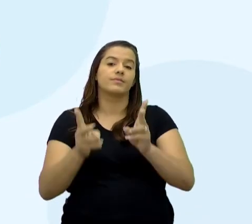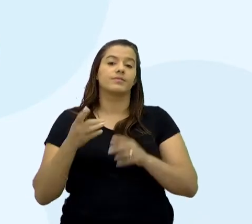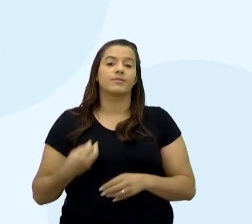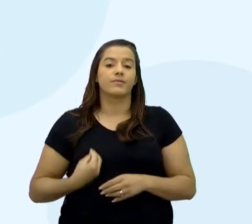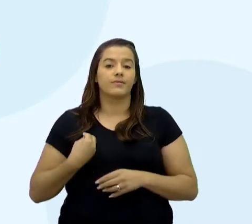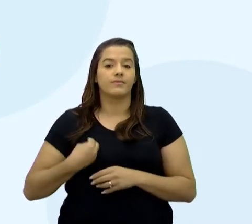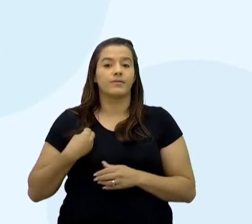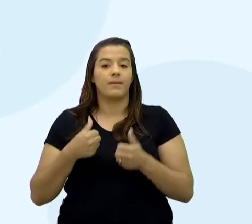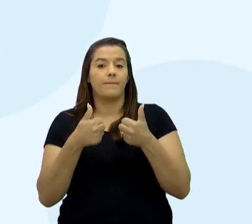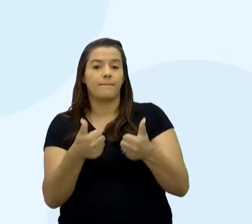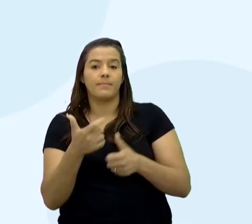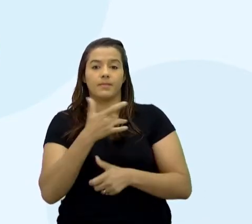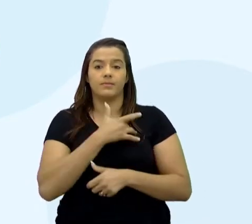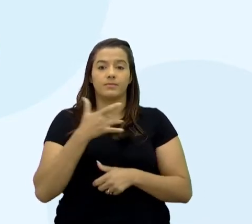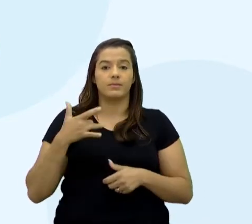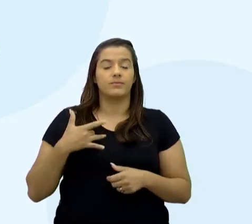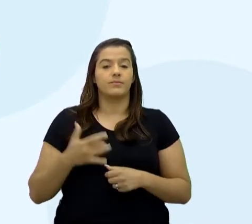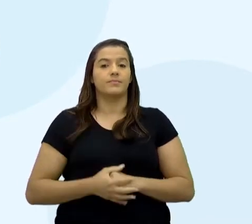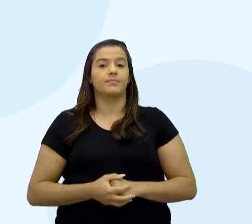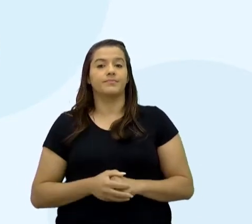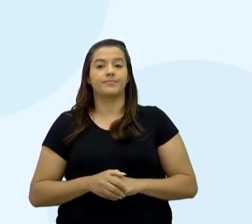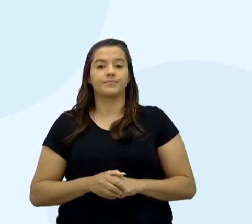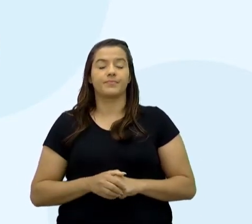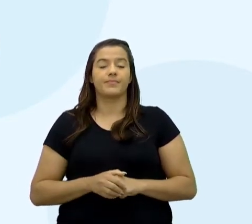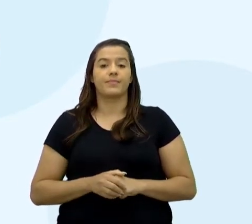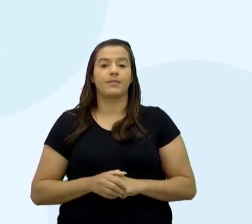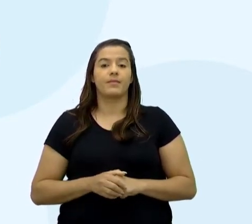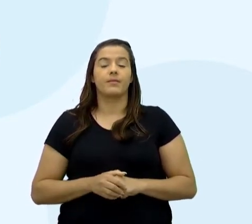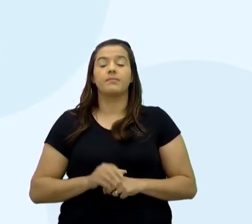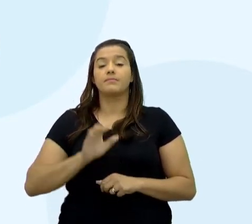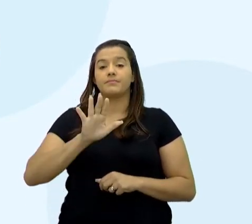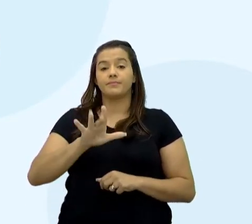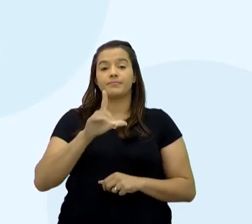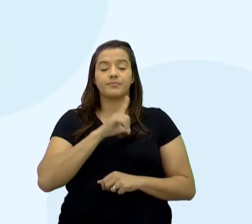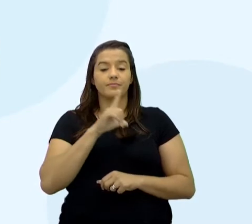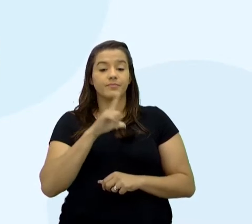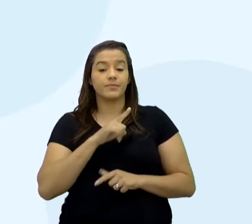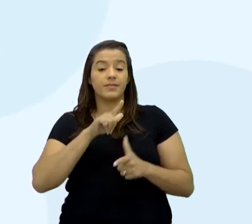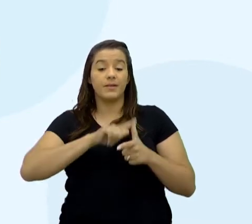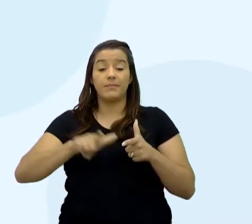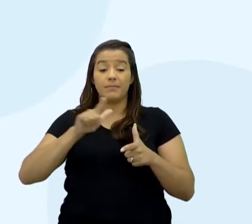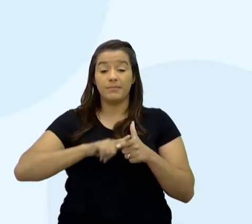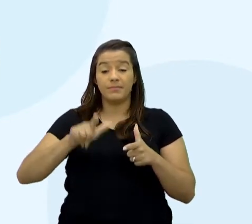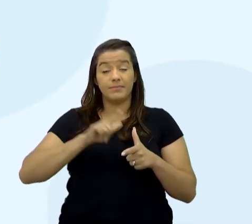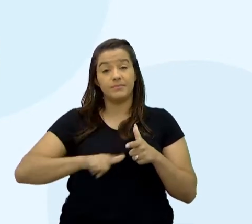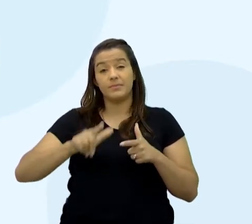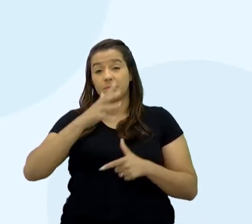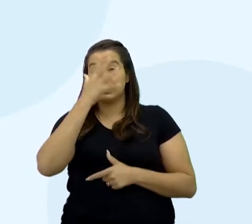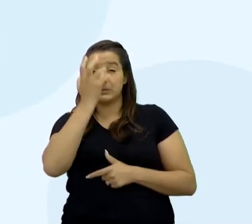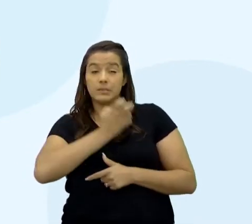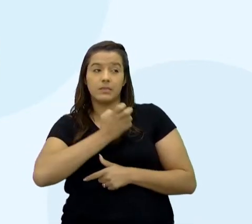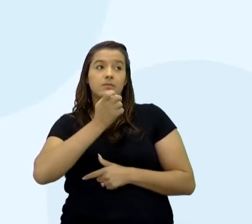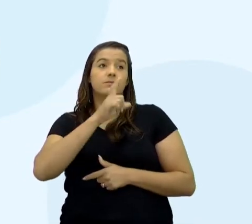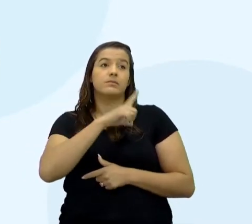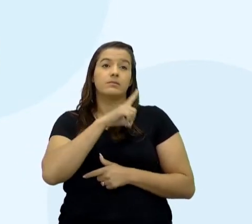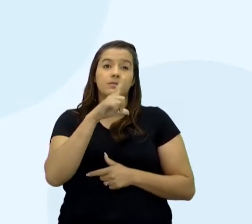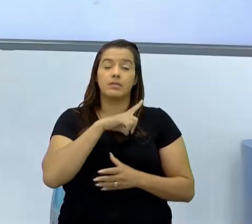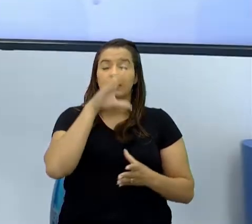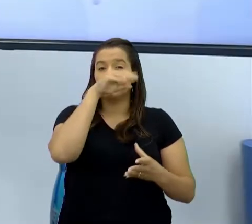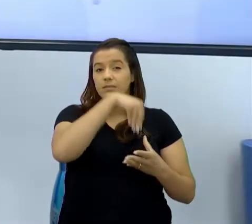saúde. Isso. Mas, se aí eu tenho algum problema muito sério, né?